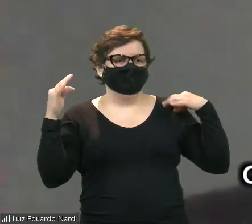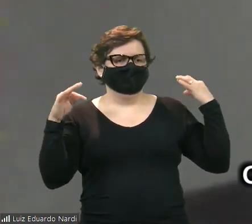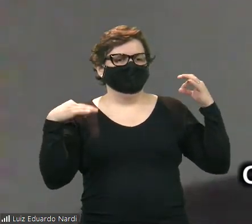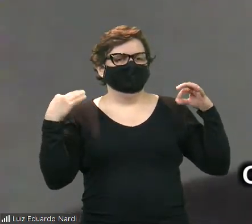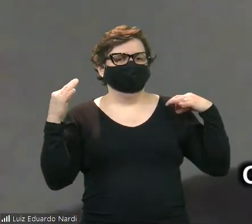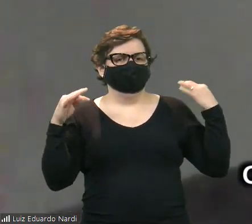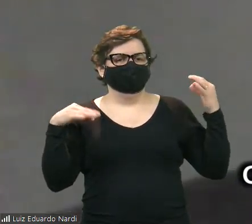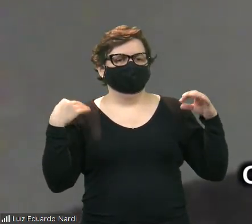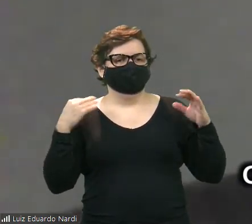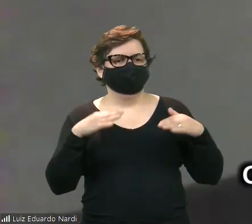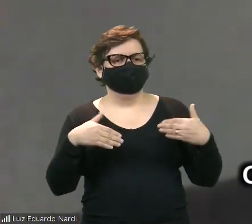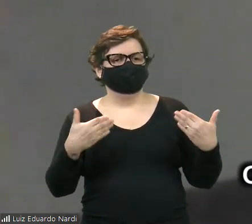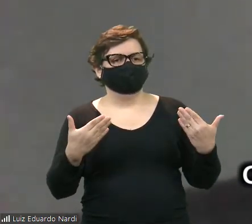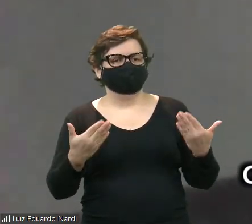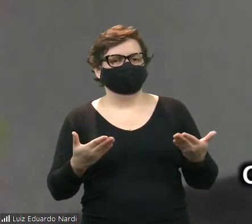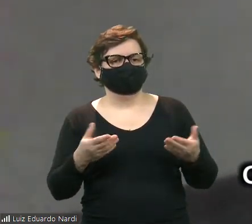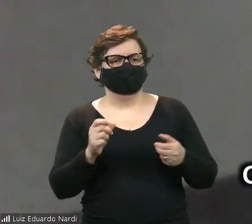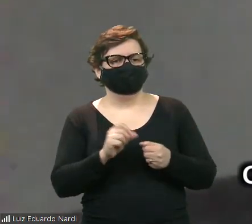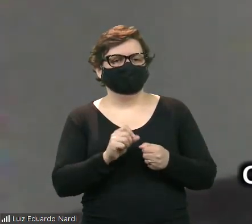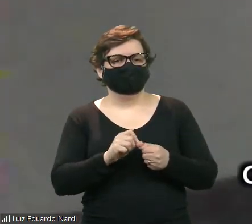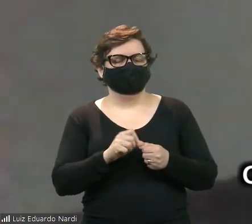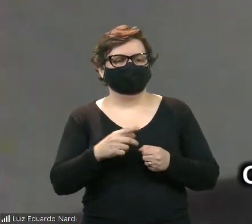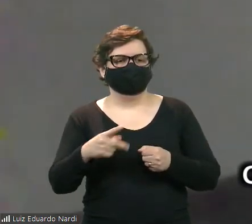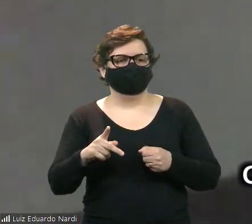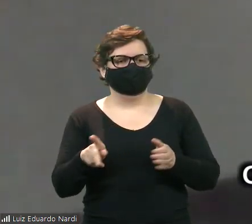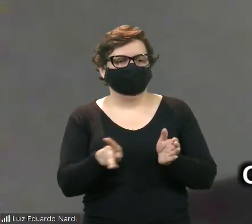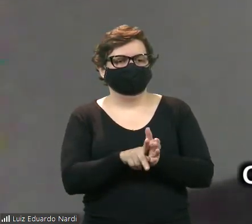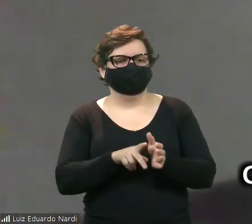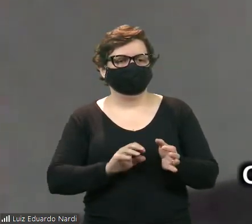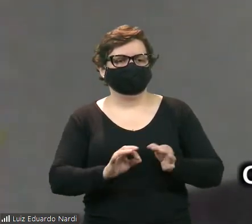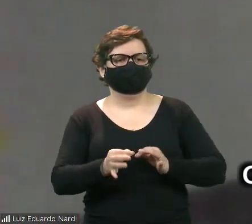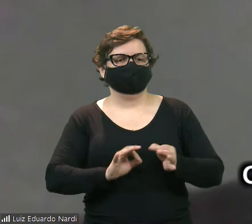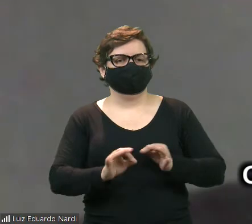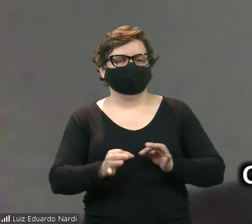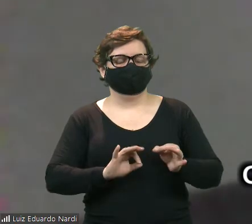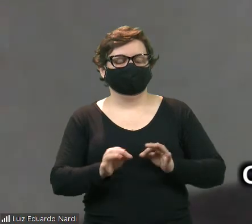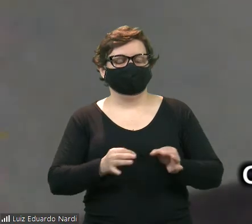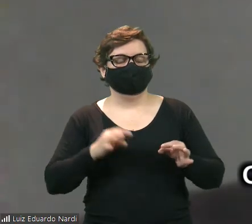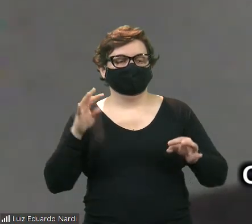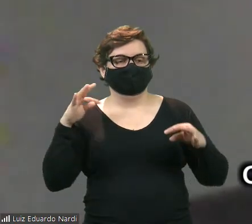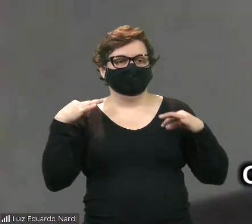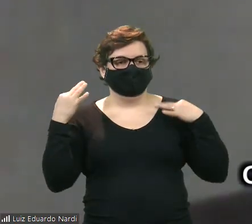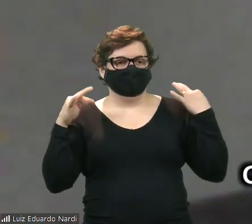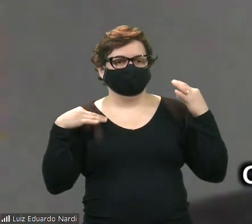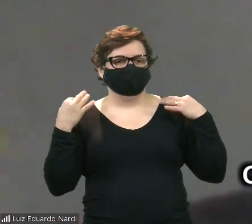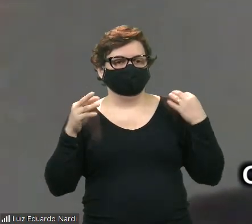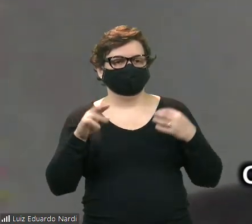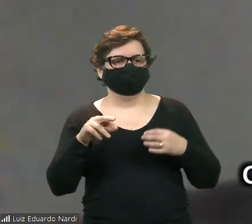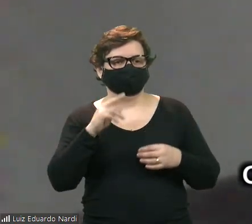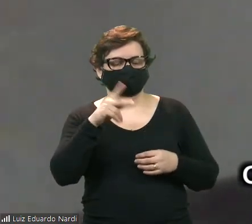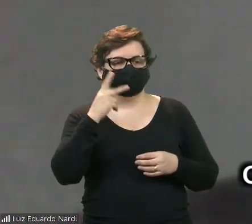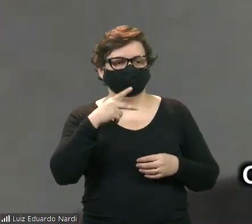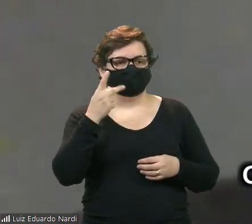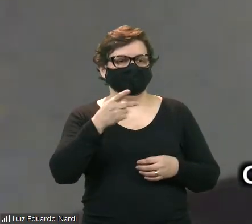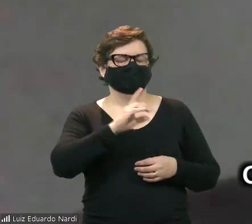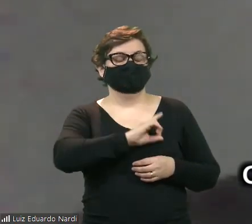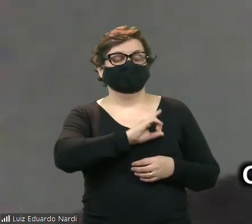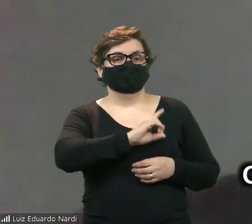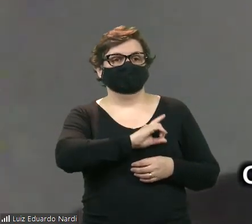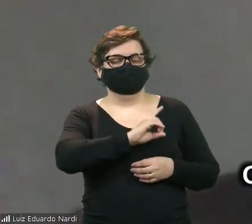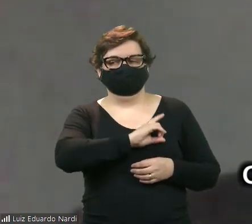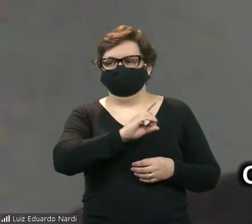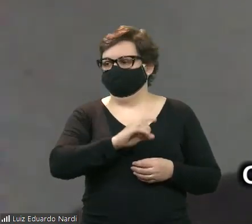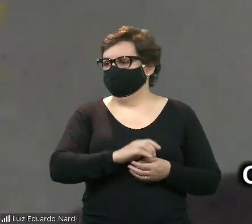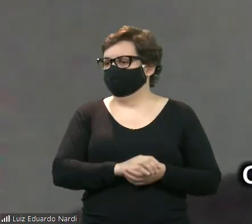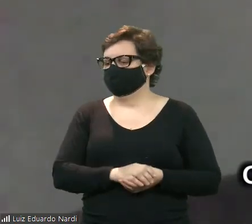passo quando fez seu próprio plano de turismo, como bem disse o vereador Damasceno, com